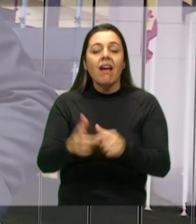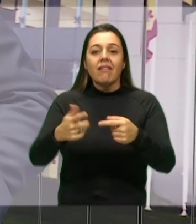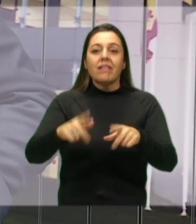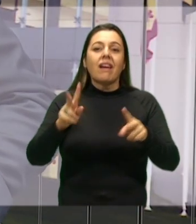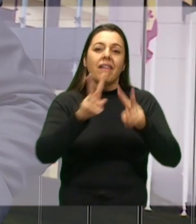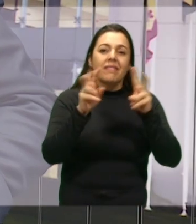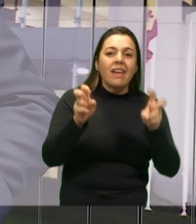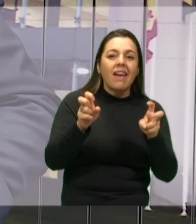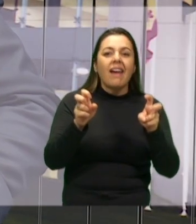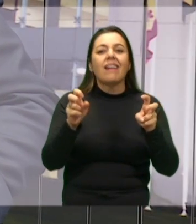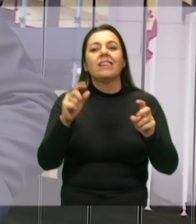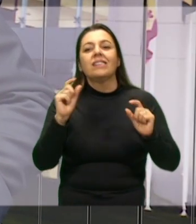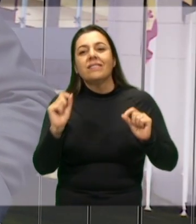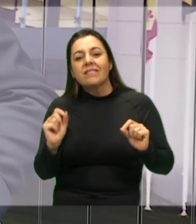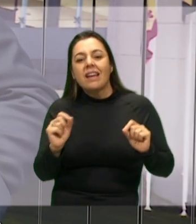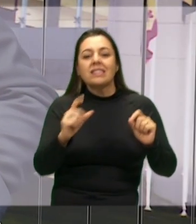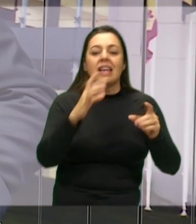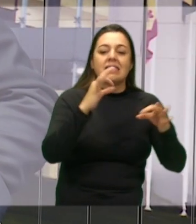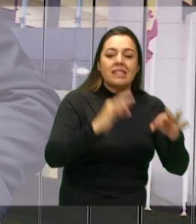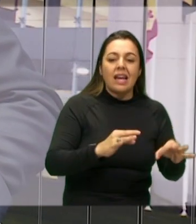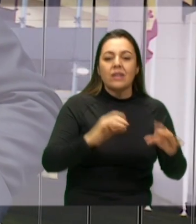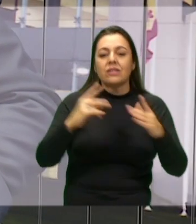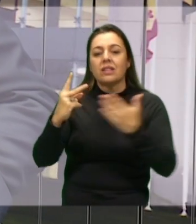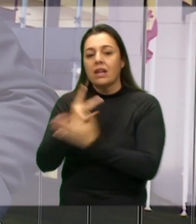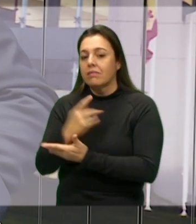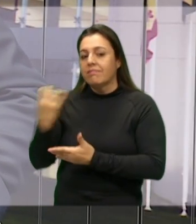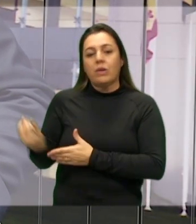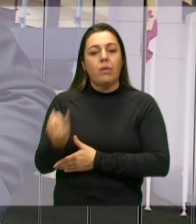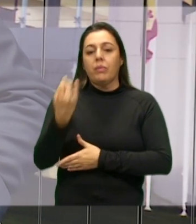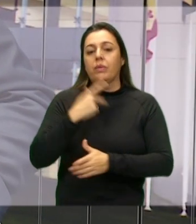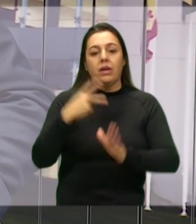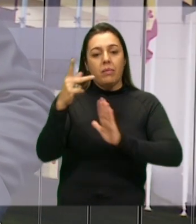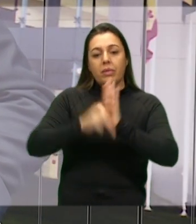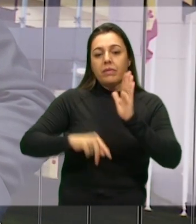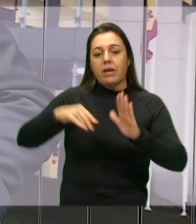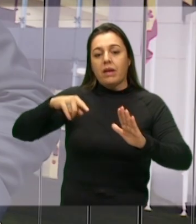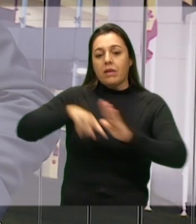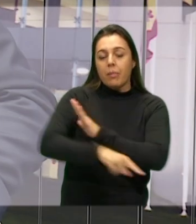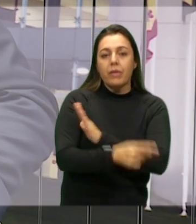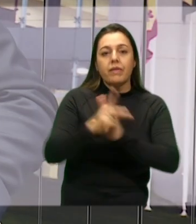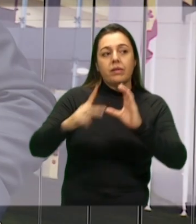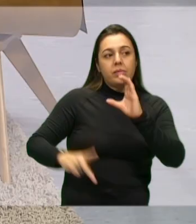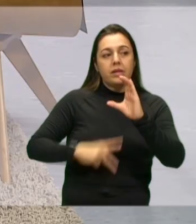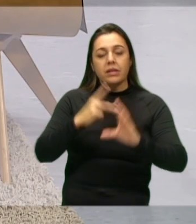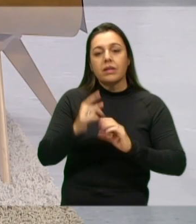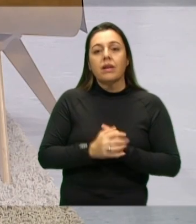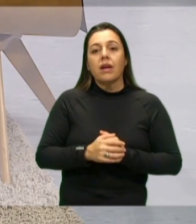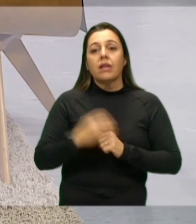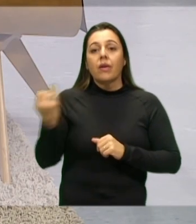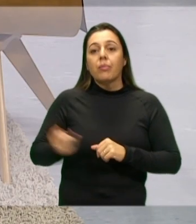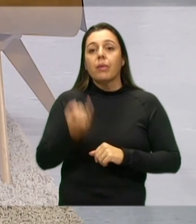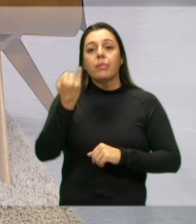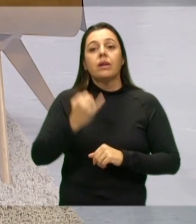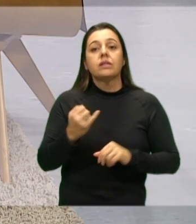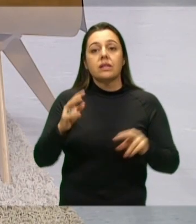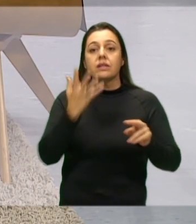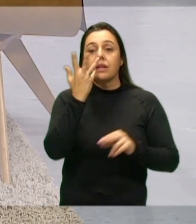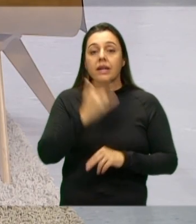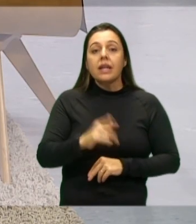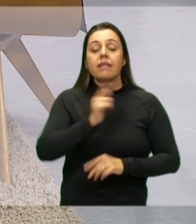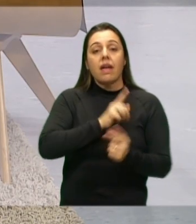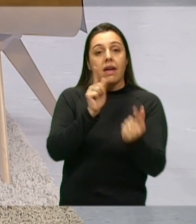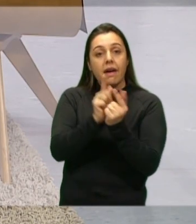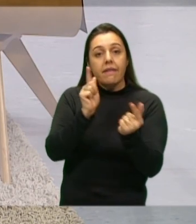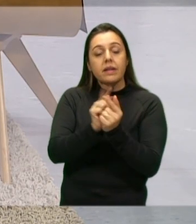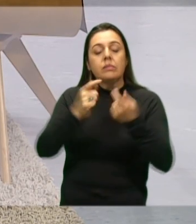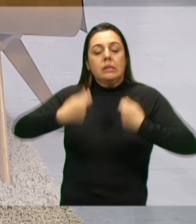nessa questão da constitucionalidade, da inconstitucionalidade. Eu não me importo de ter o projeto reprovado pela Câmara dos Vereadores. Eu me importo é que essas crianças tenham um